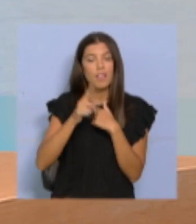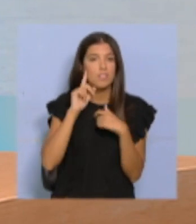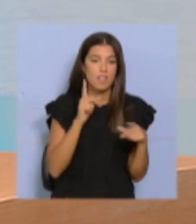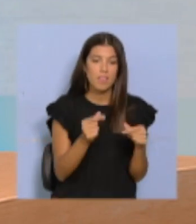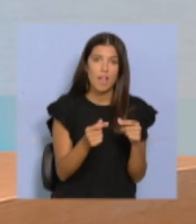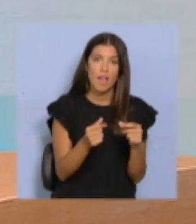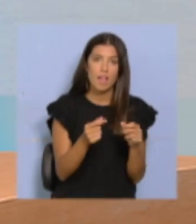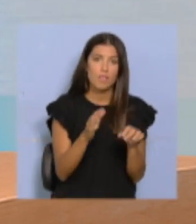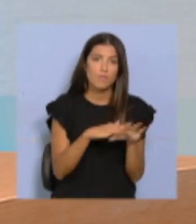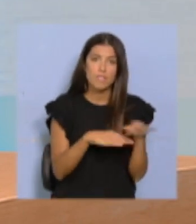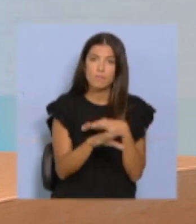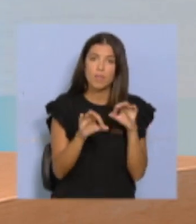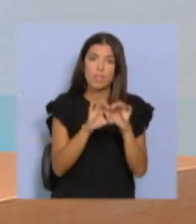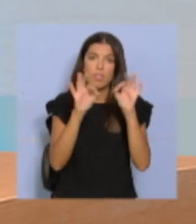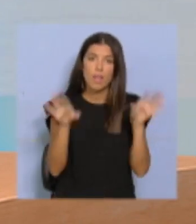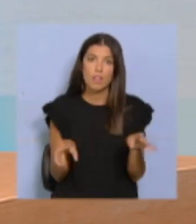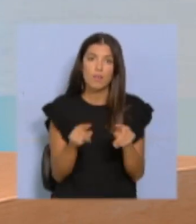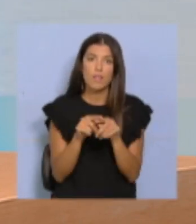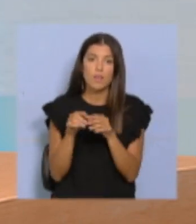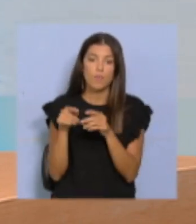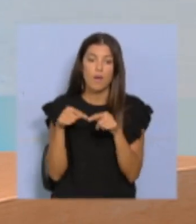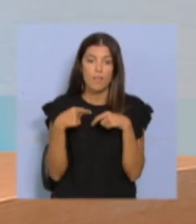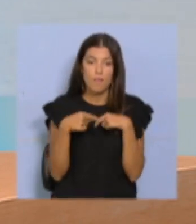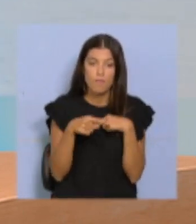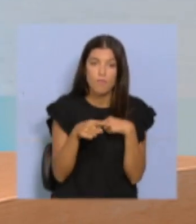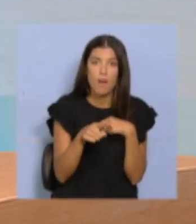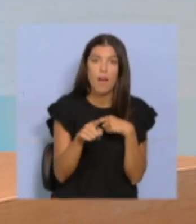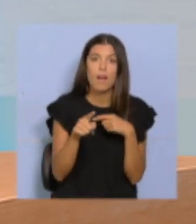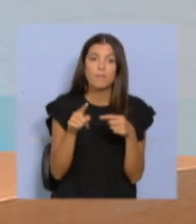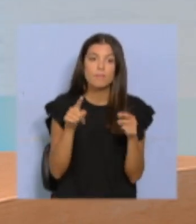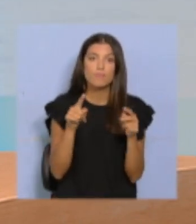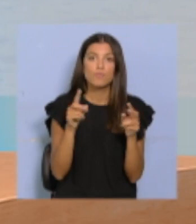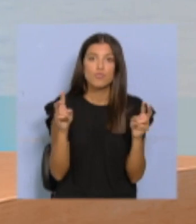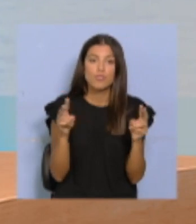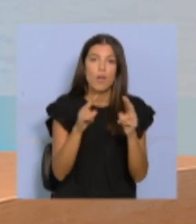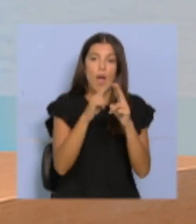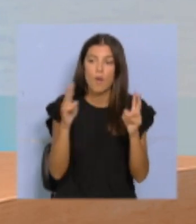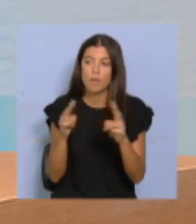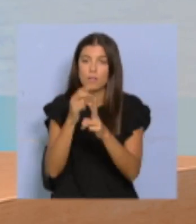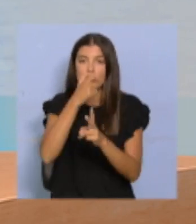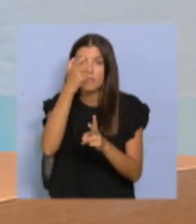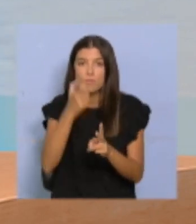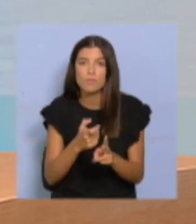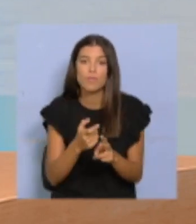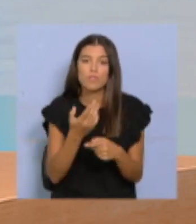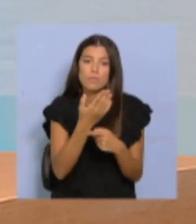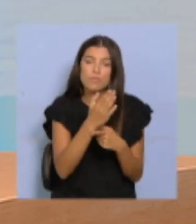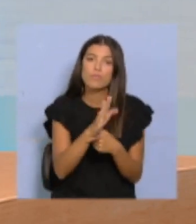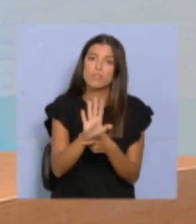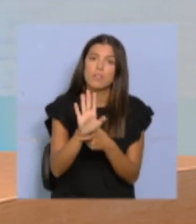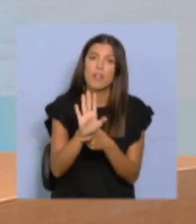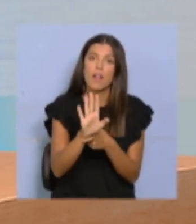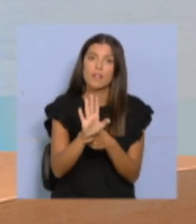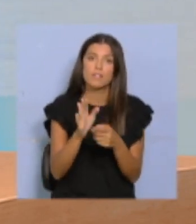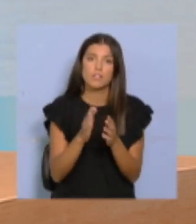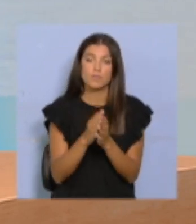é? Estamos a ir ao encontro das pessoas, das perguntas das pessoas e a mostrar-lhes, e lembrei-me claro